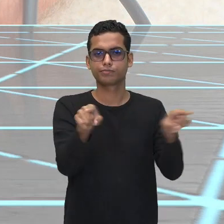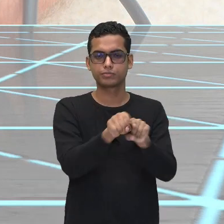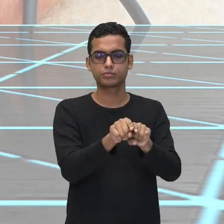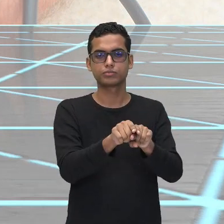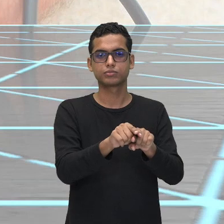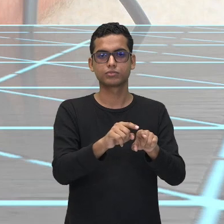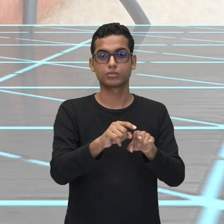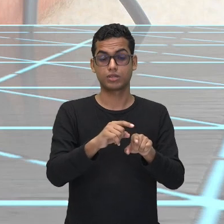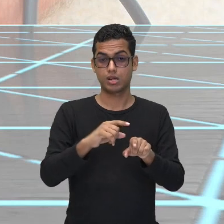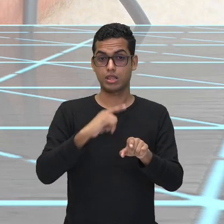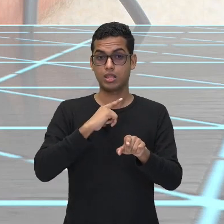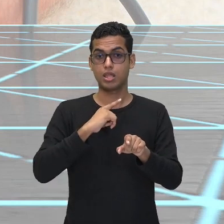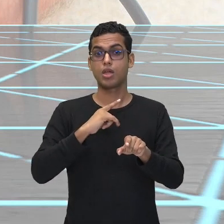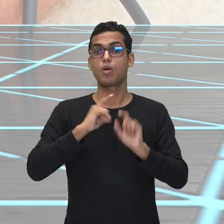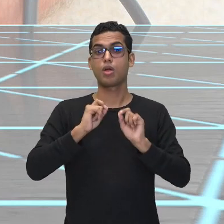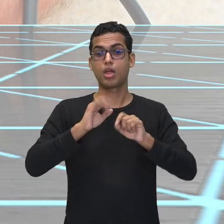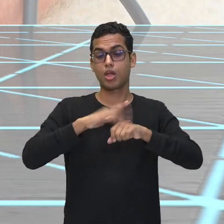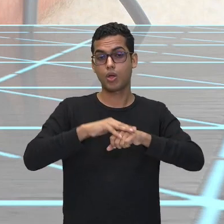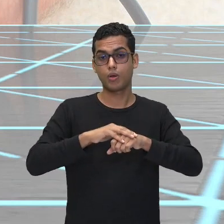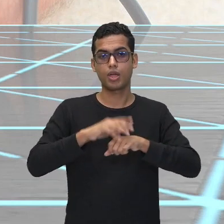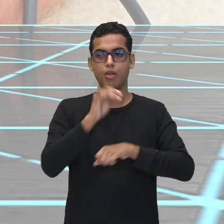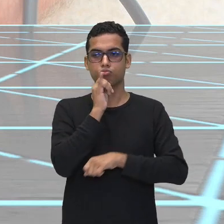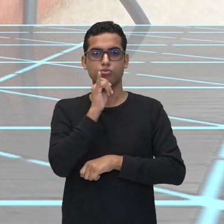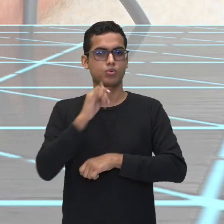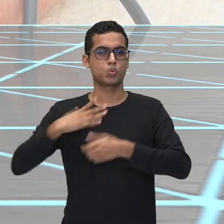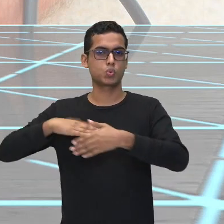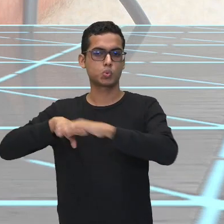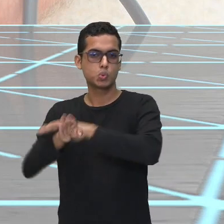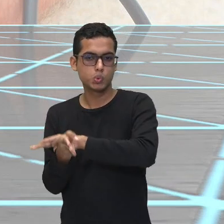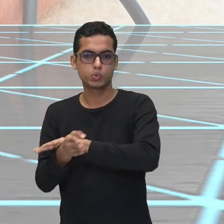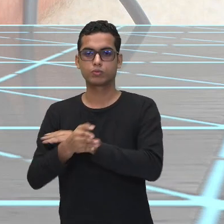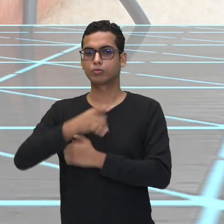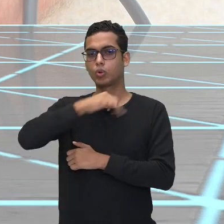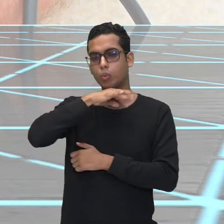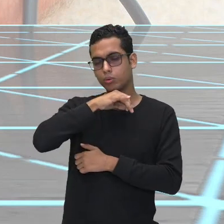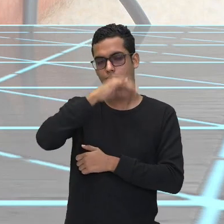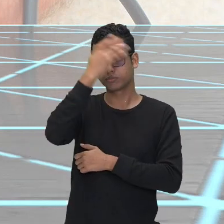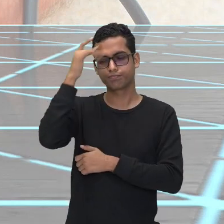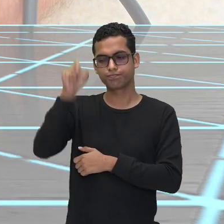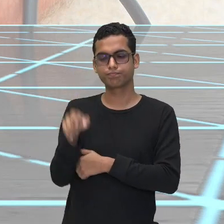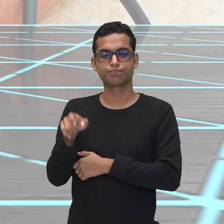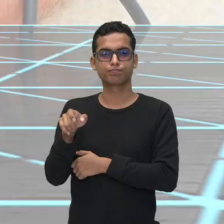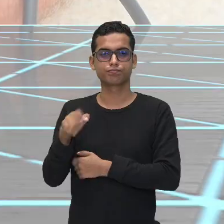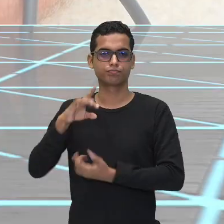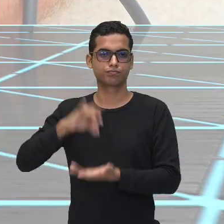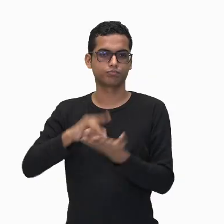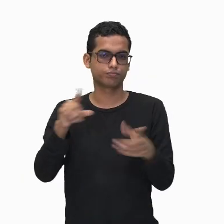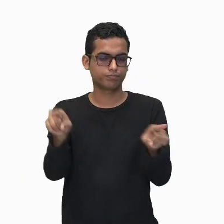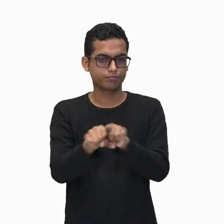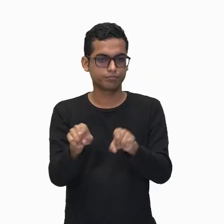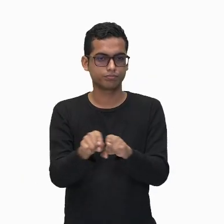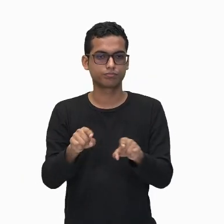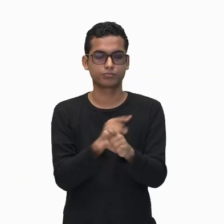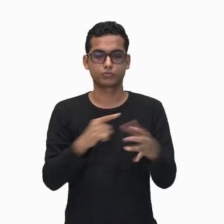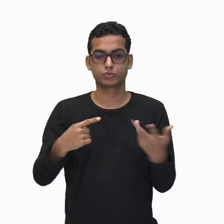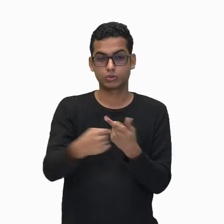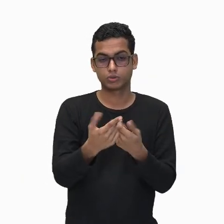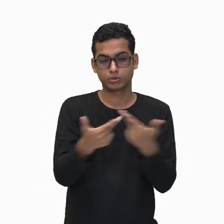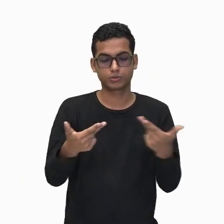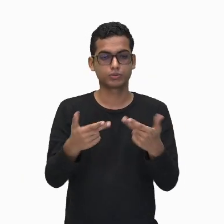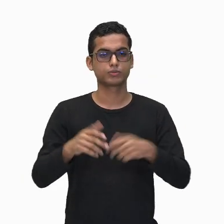de maus hábitos ali por parte do indivíduo. Ok? Então, quais são os sintomas de uma pessoa que